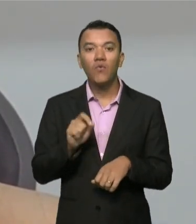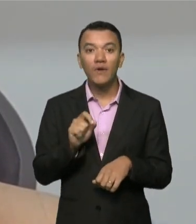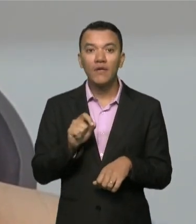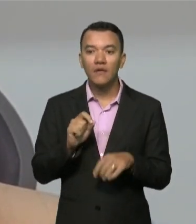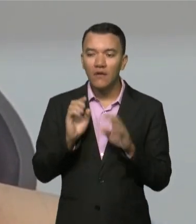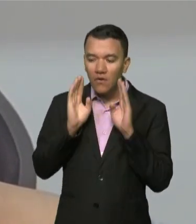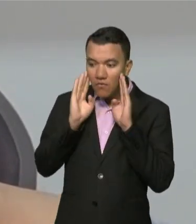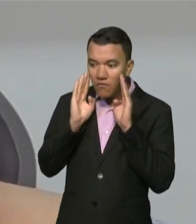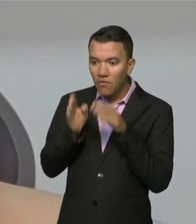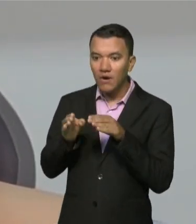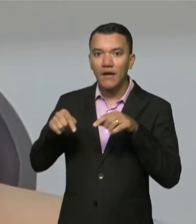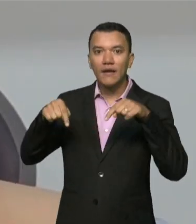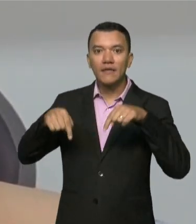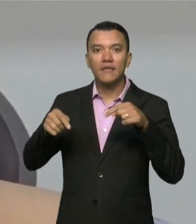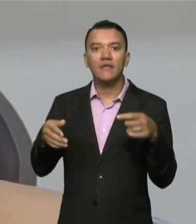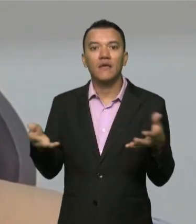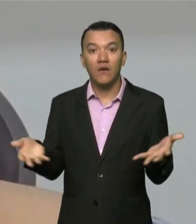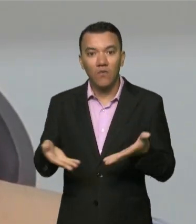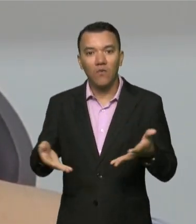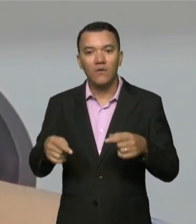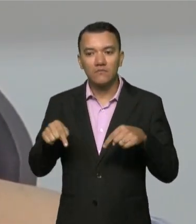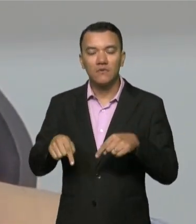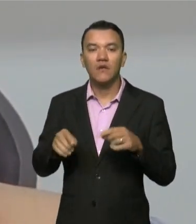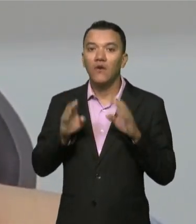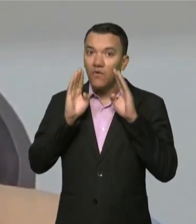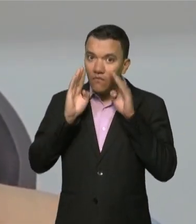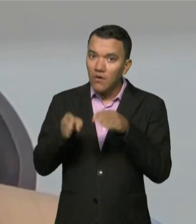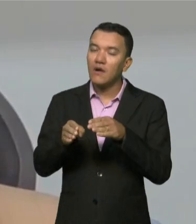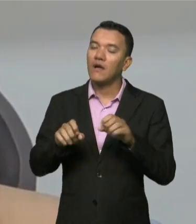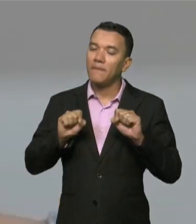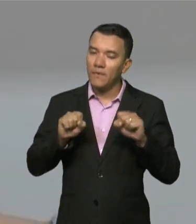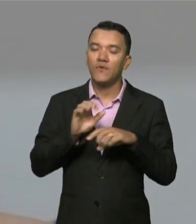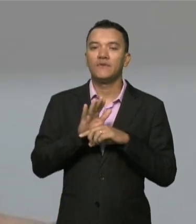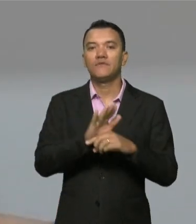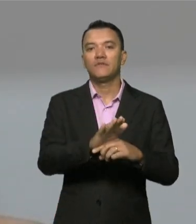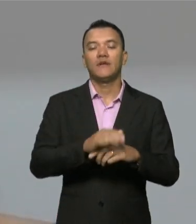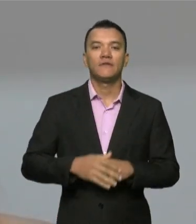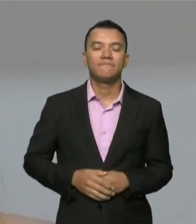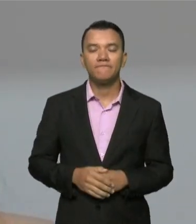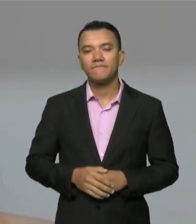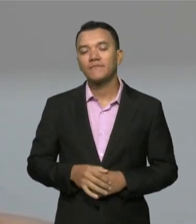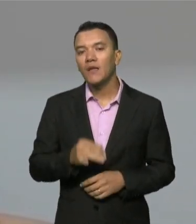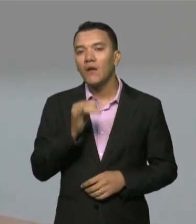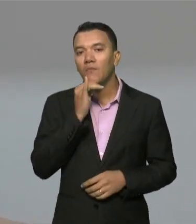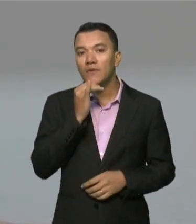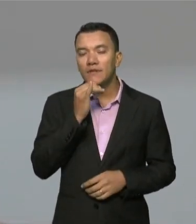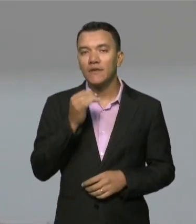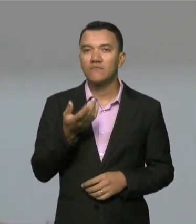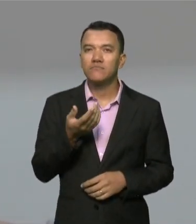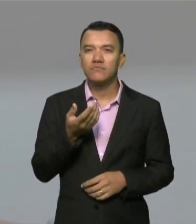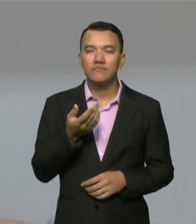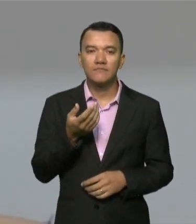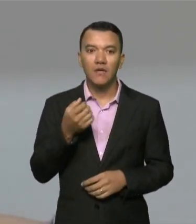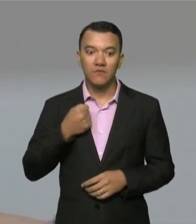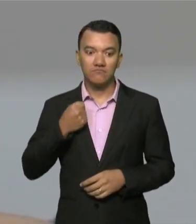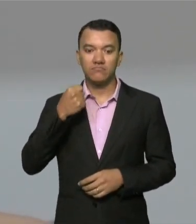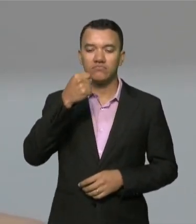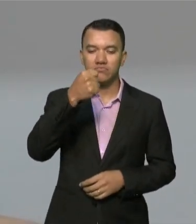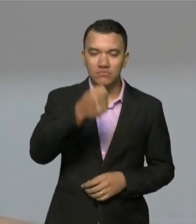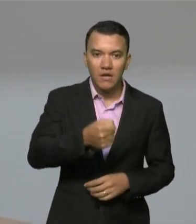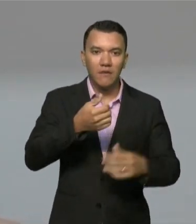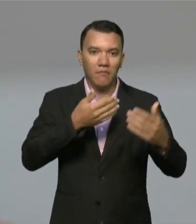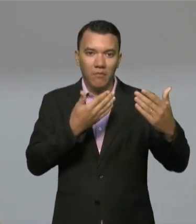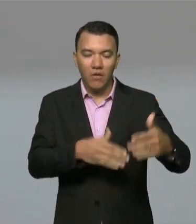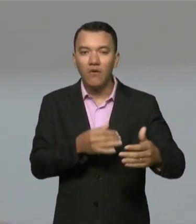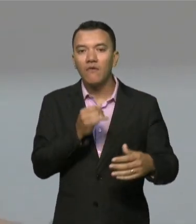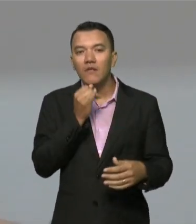no aqui e agora. Ela também pode te ajudar muito nesse momento. Tente simular o dia da prova. busque um simulado